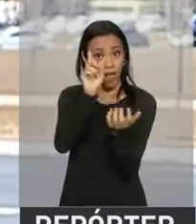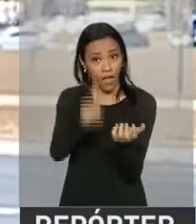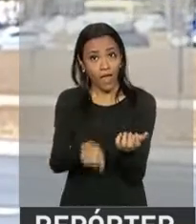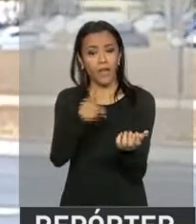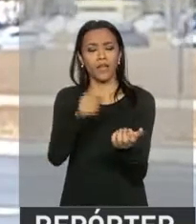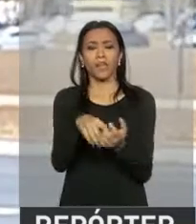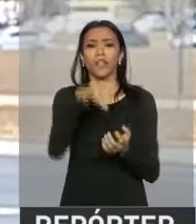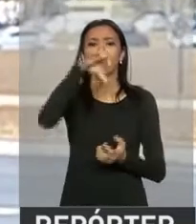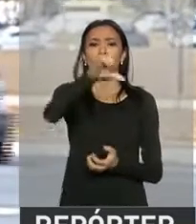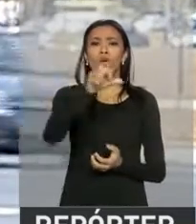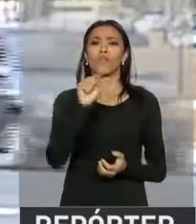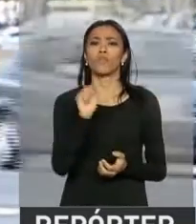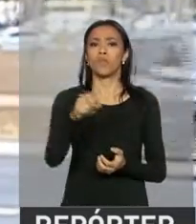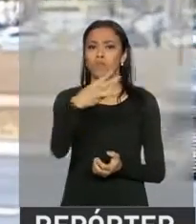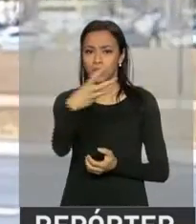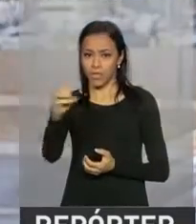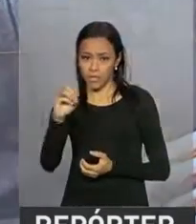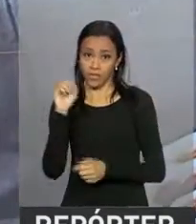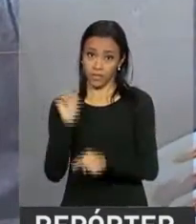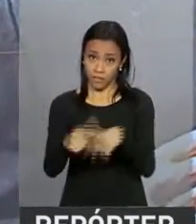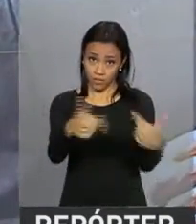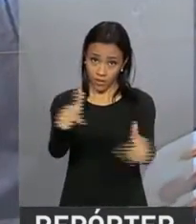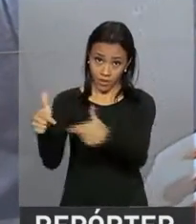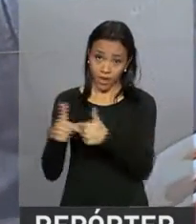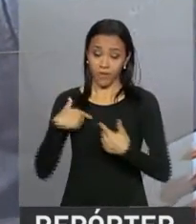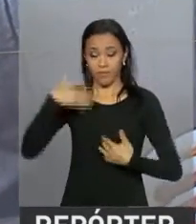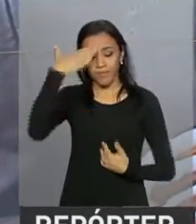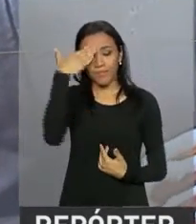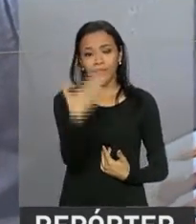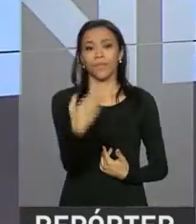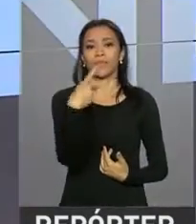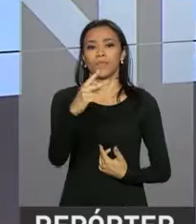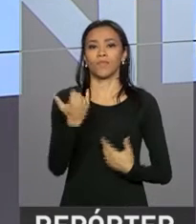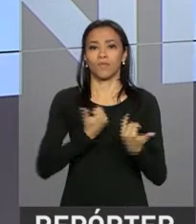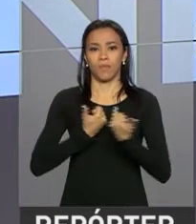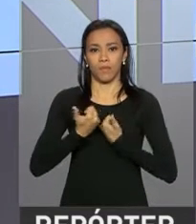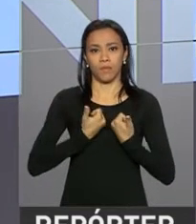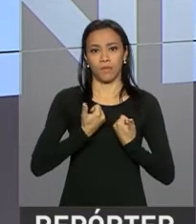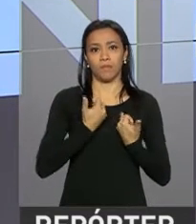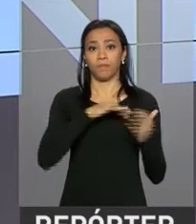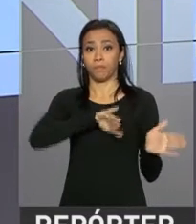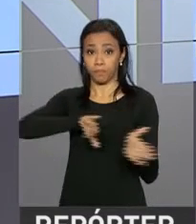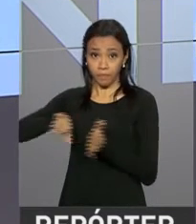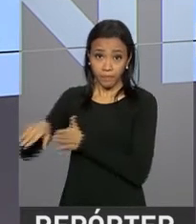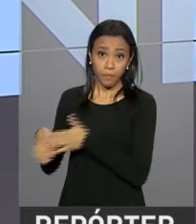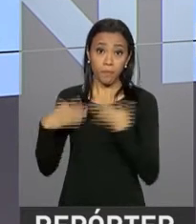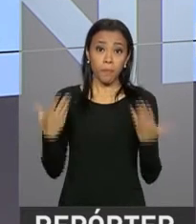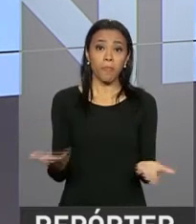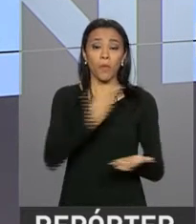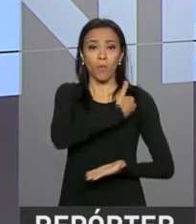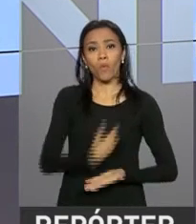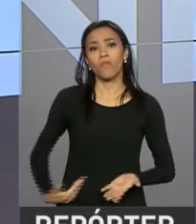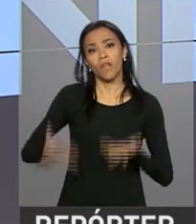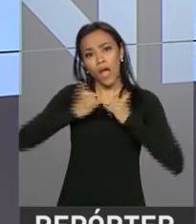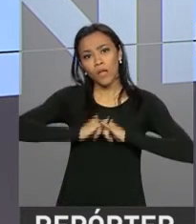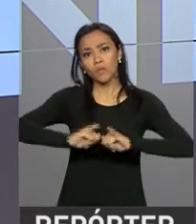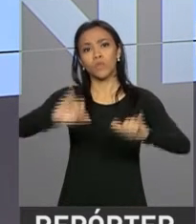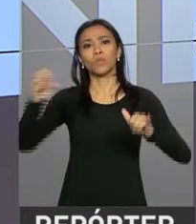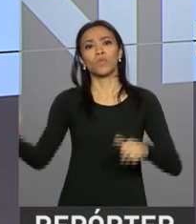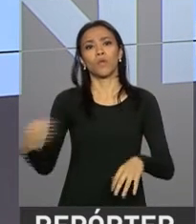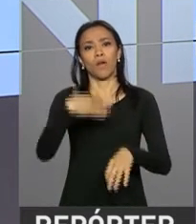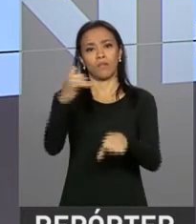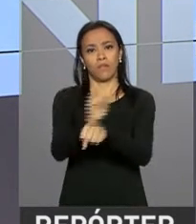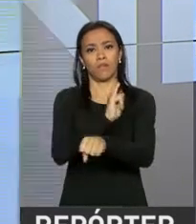trezentos empregos renata obrigada nem pelas suas informações e o governo anunciou novas medidas para retomar a confiança